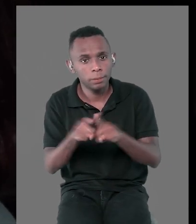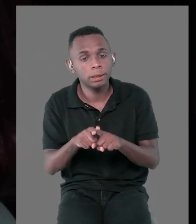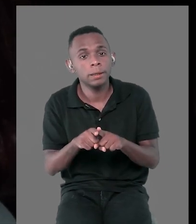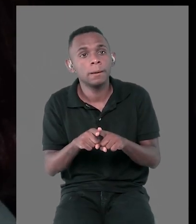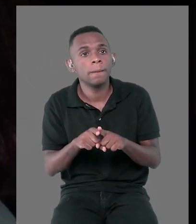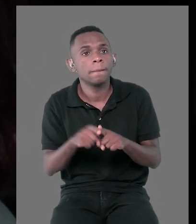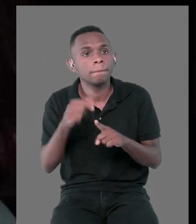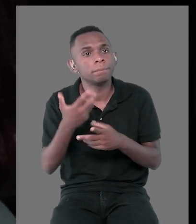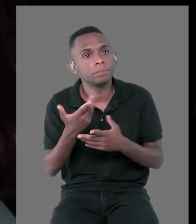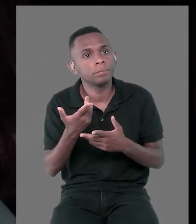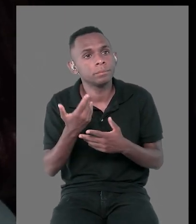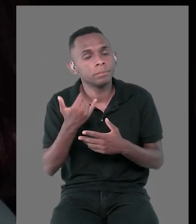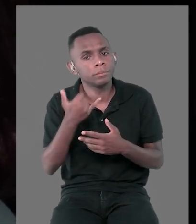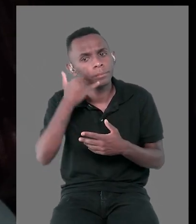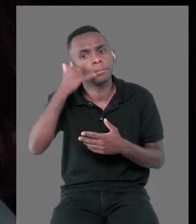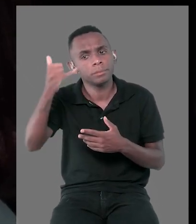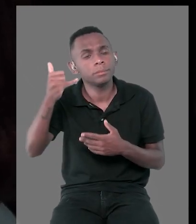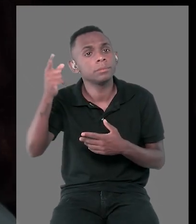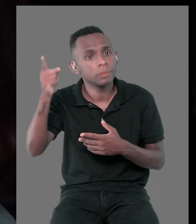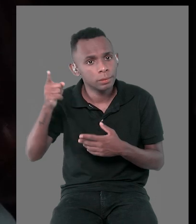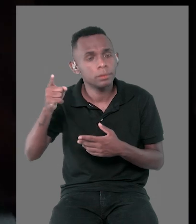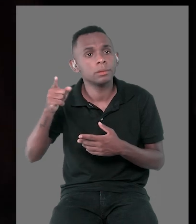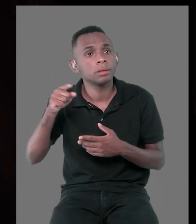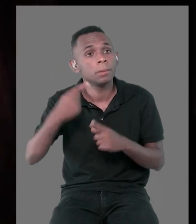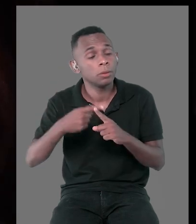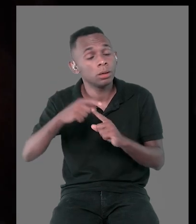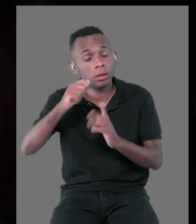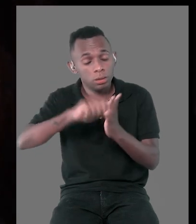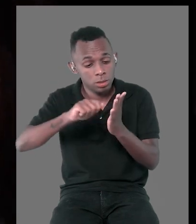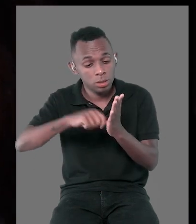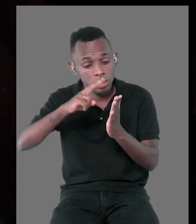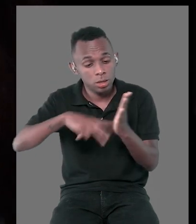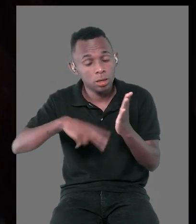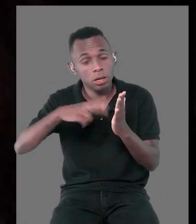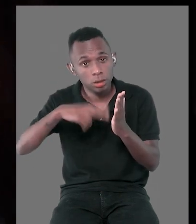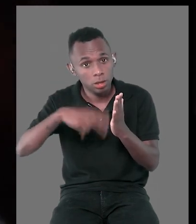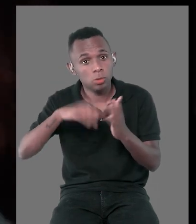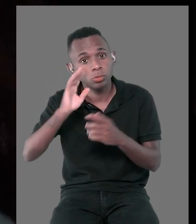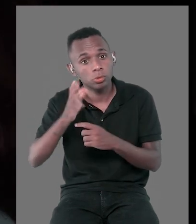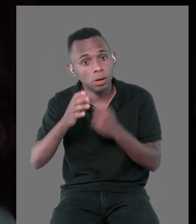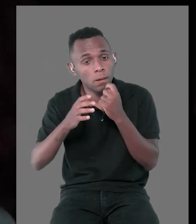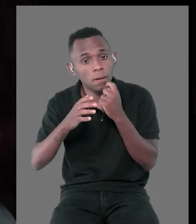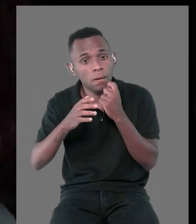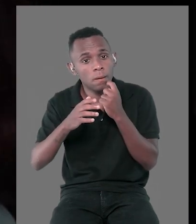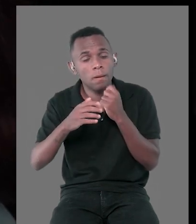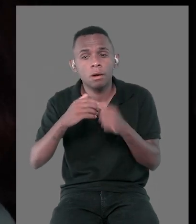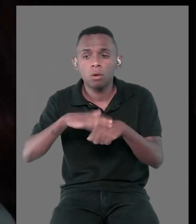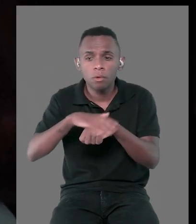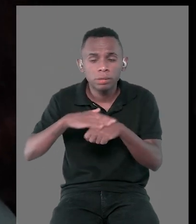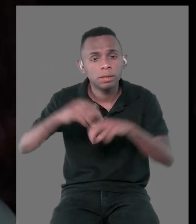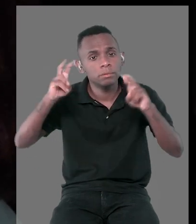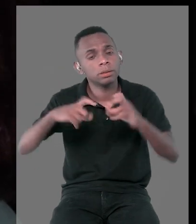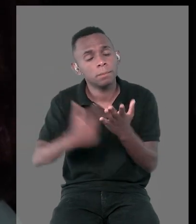falei pelo telefone algumas vezes com ele, porque ele leu o Clarice, Uma Vida que se Conta, sabe? E a gente conversava muito